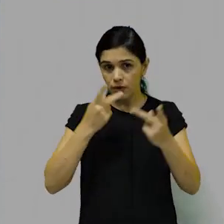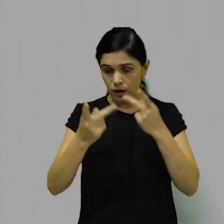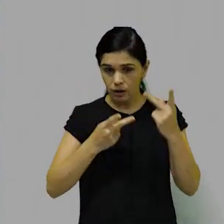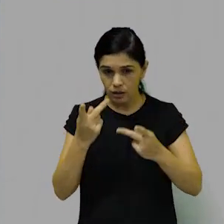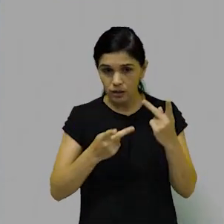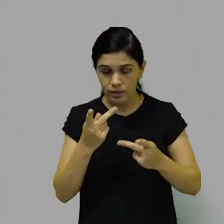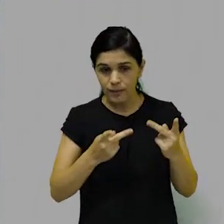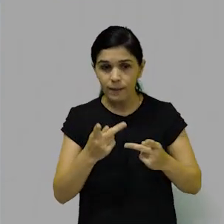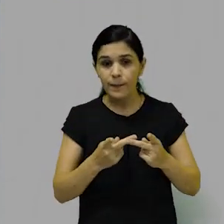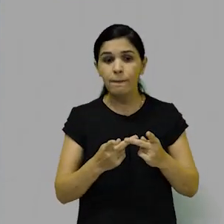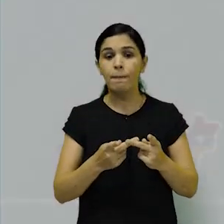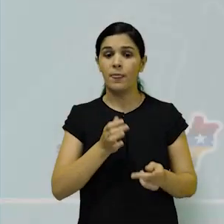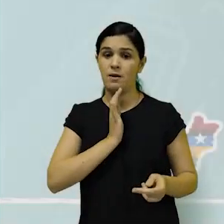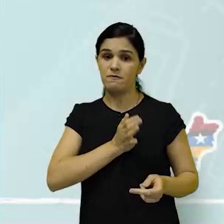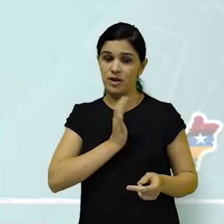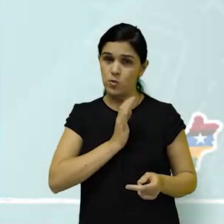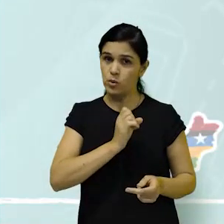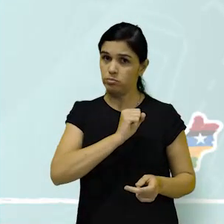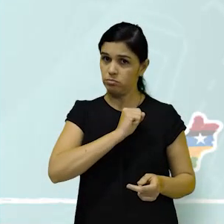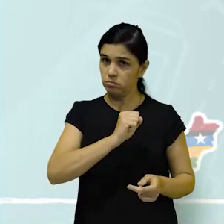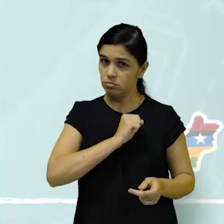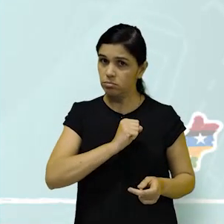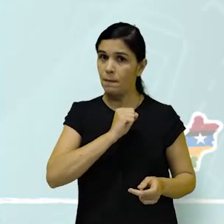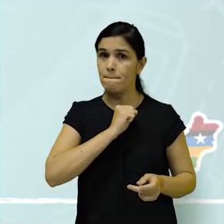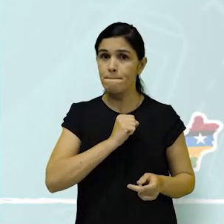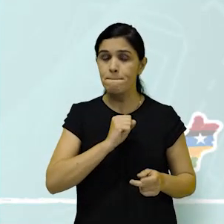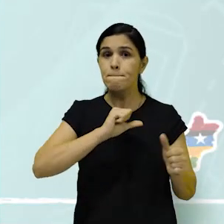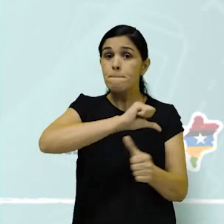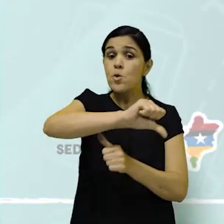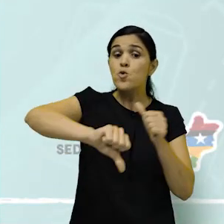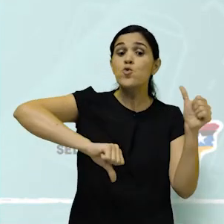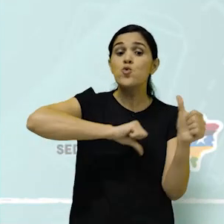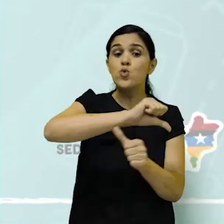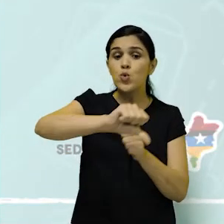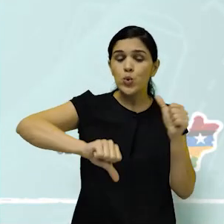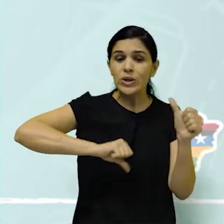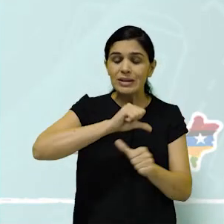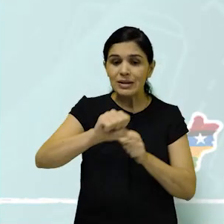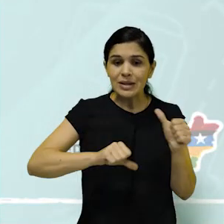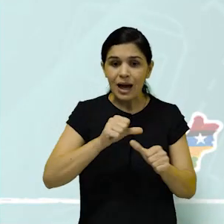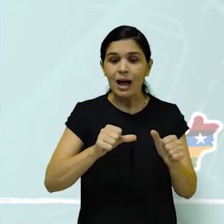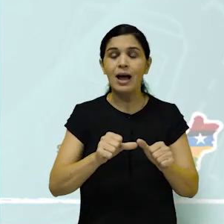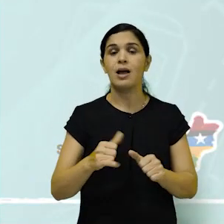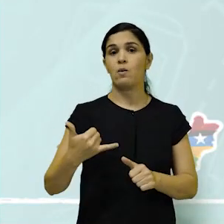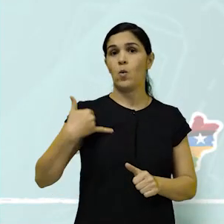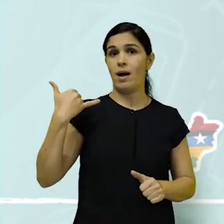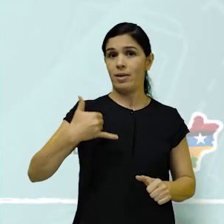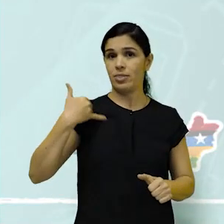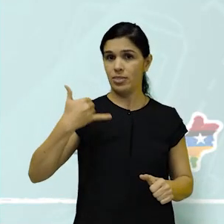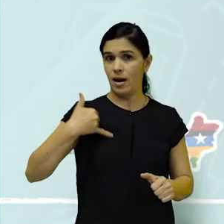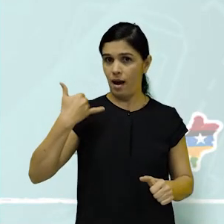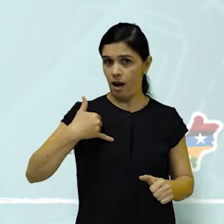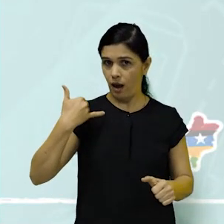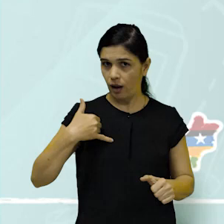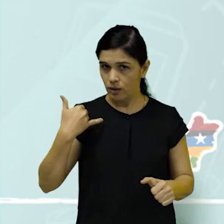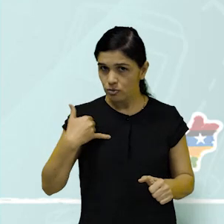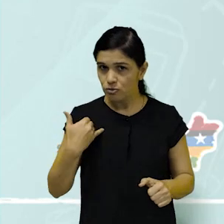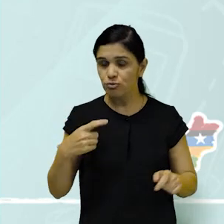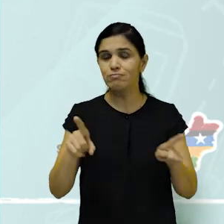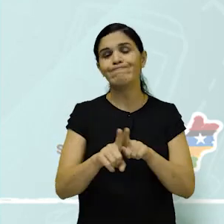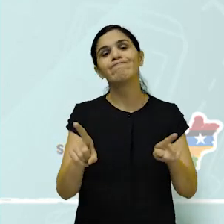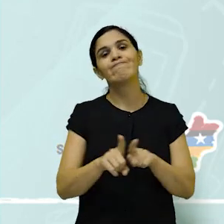com a idade e com o sexo. Tá aqui, eu coloquei aqui as fases da vida. Por exemplo, uma criança de até 2 anos de idade